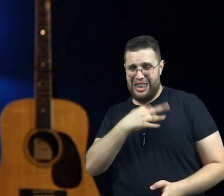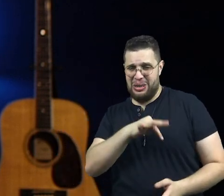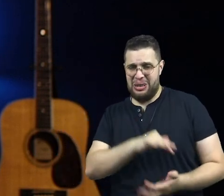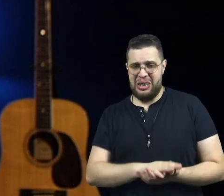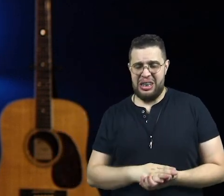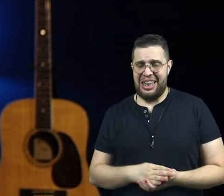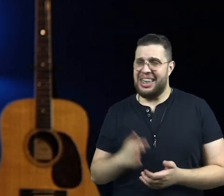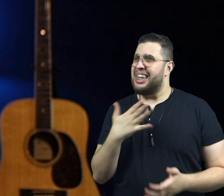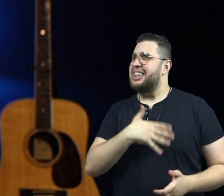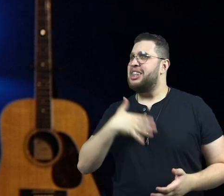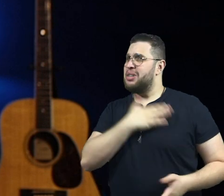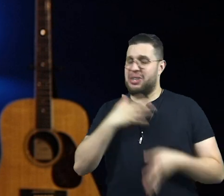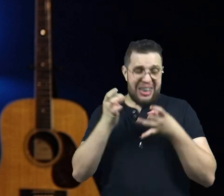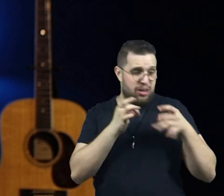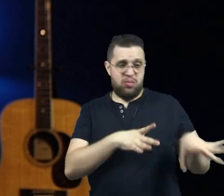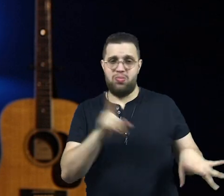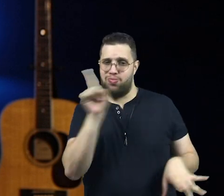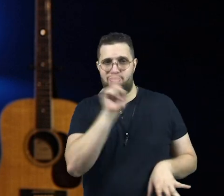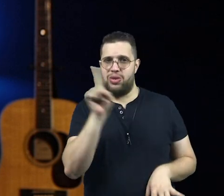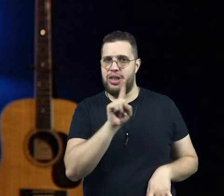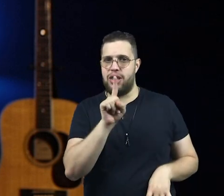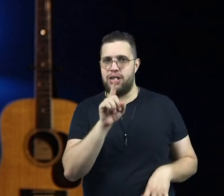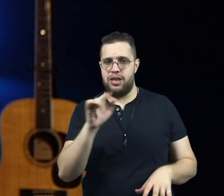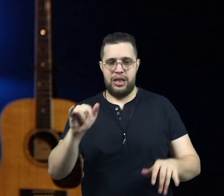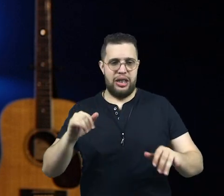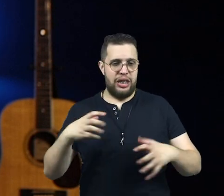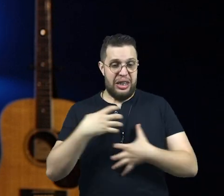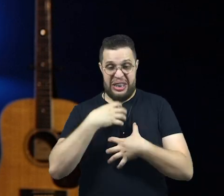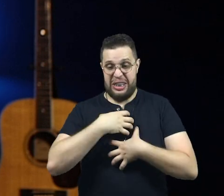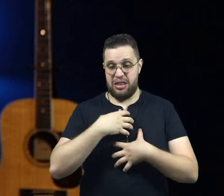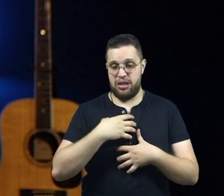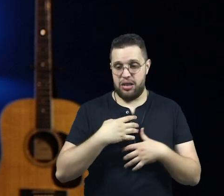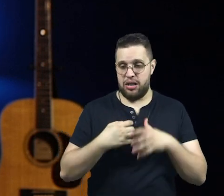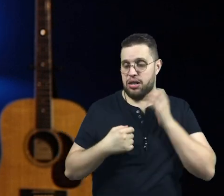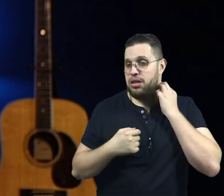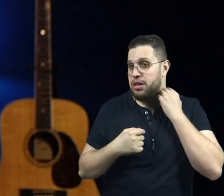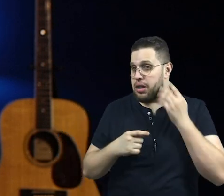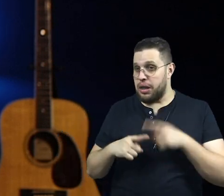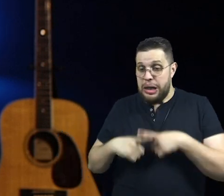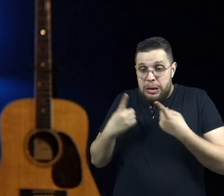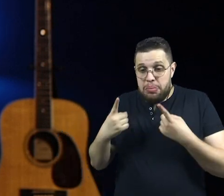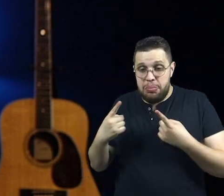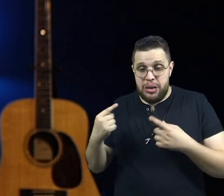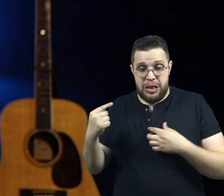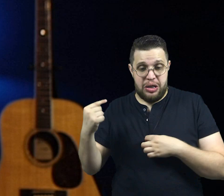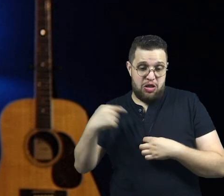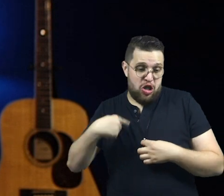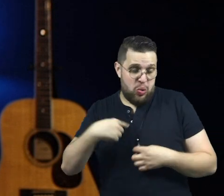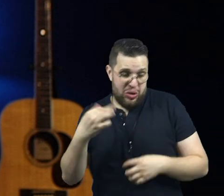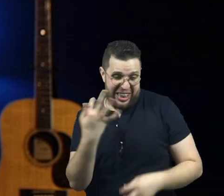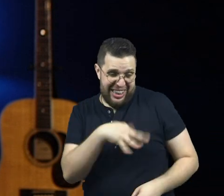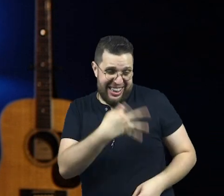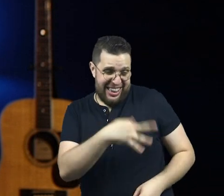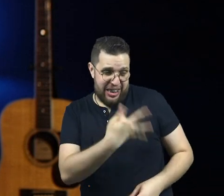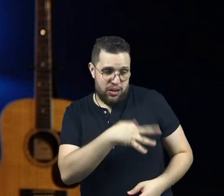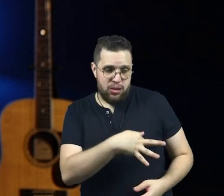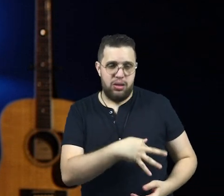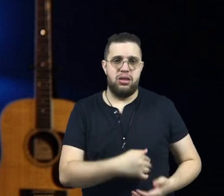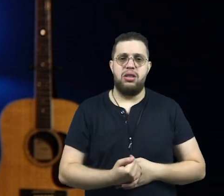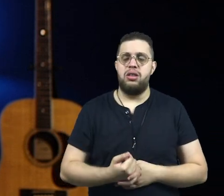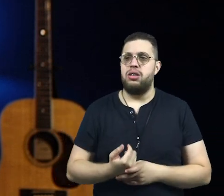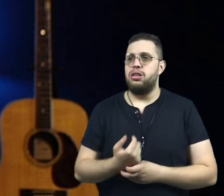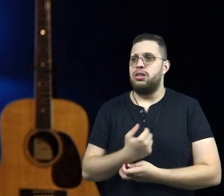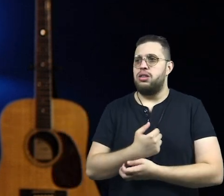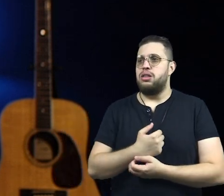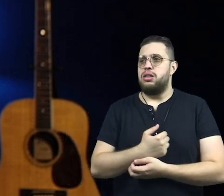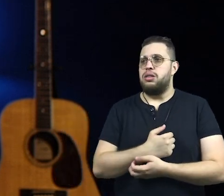gostaria talvez de se livrar disso. Mas sem a dor, você corre sérios perigos na sua vida. Por